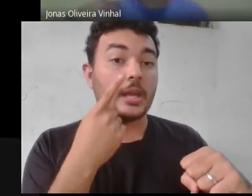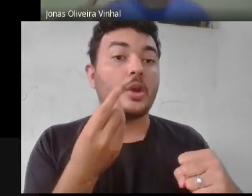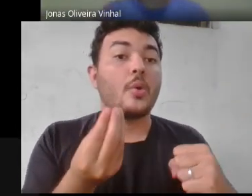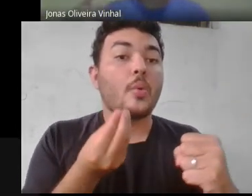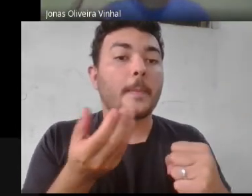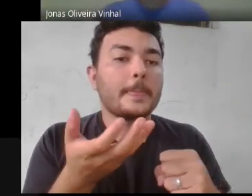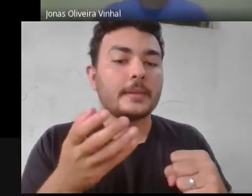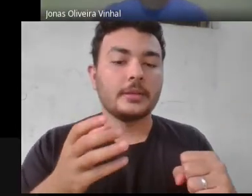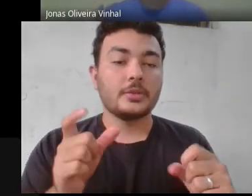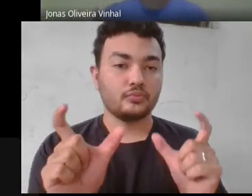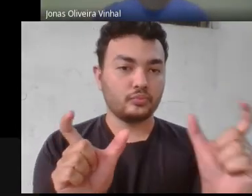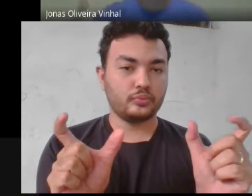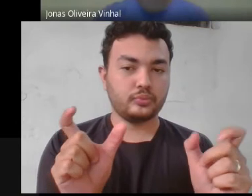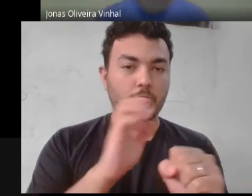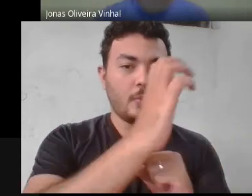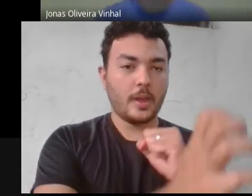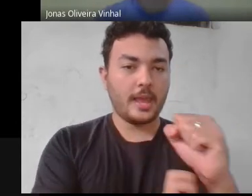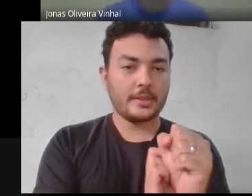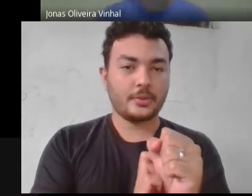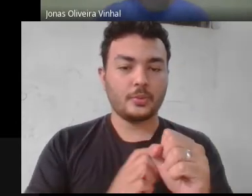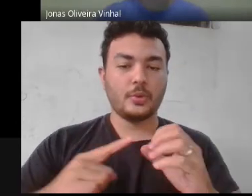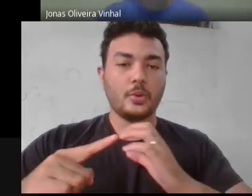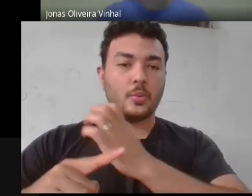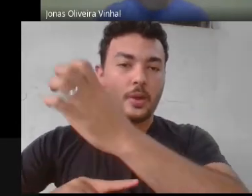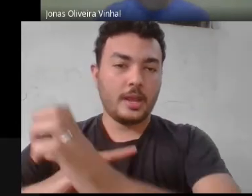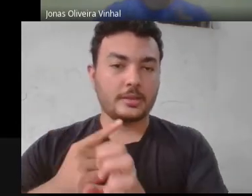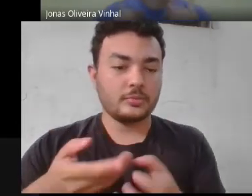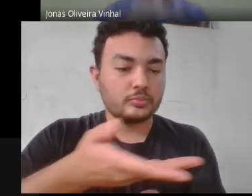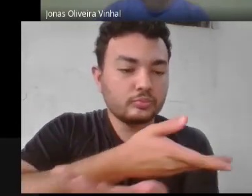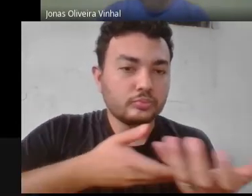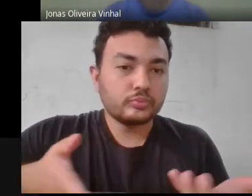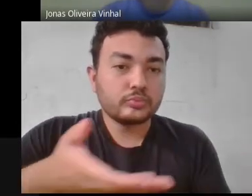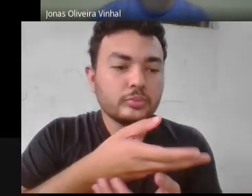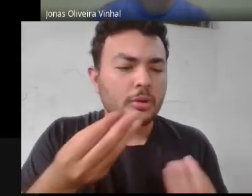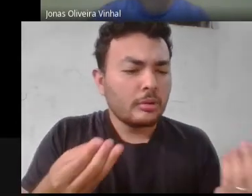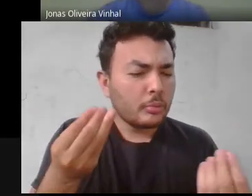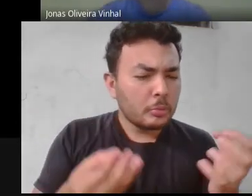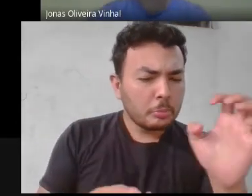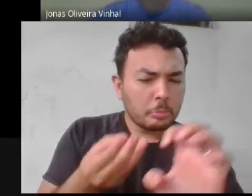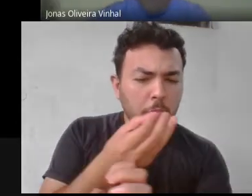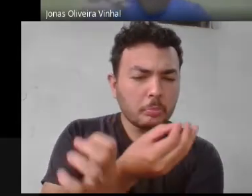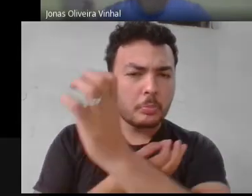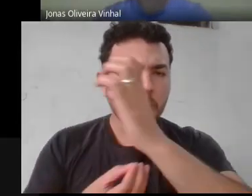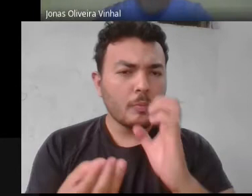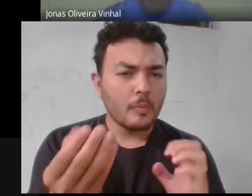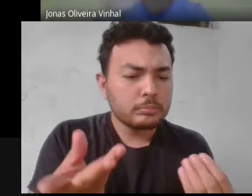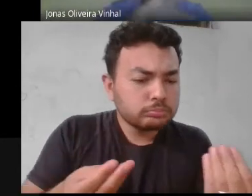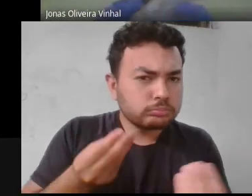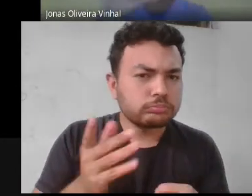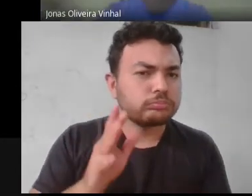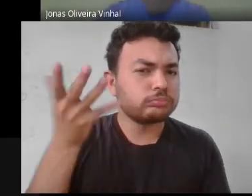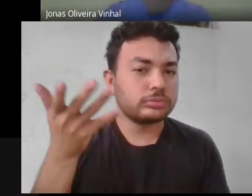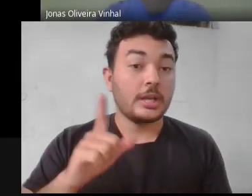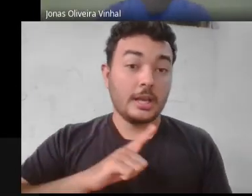compartilhado com outro elétron em outro átomo. Então, a ideia era juntar para tentar explicar. Aí tem um grande